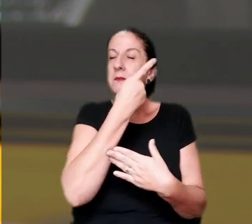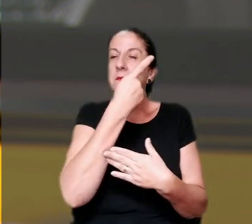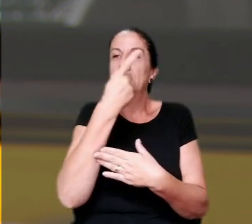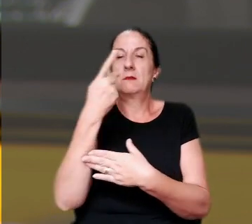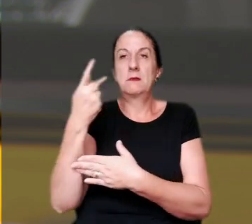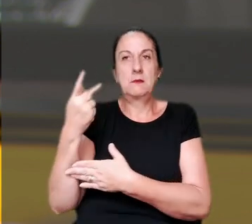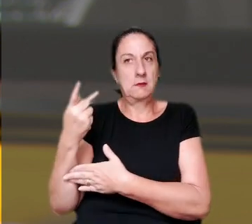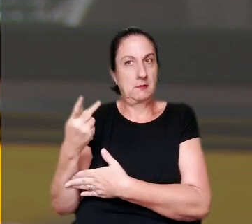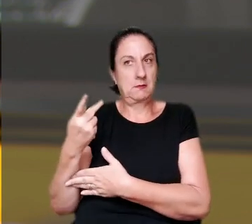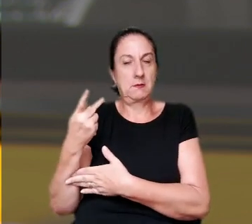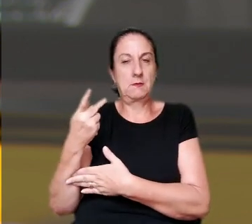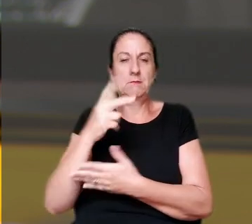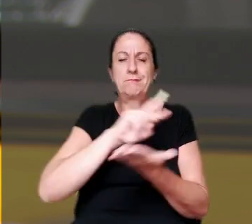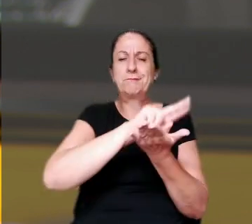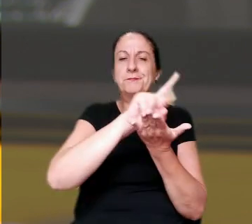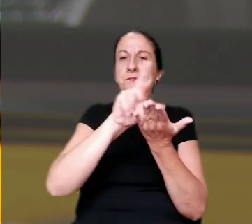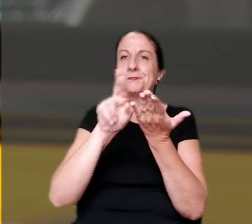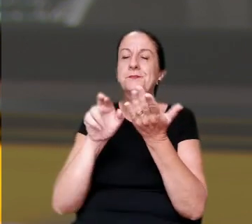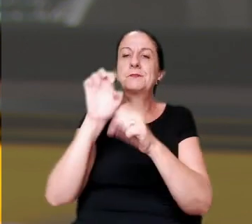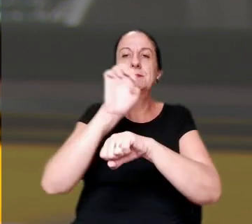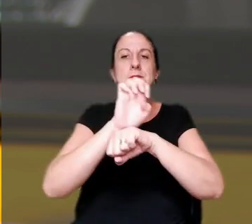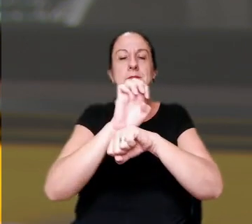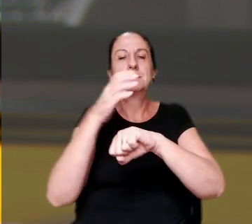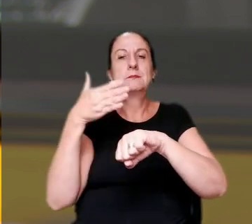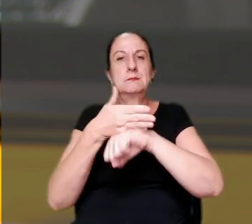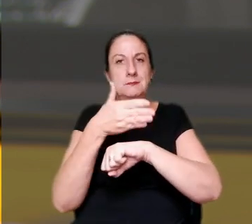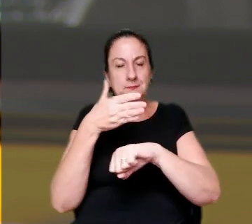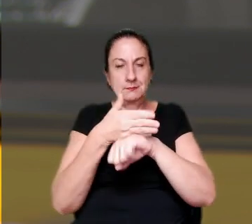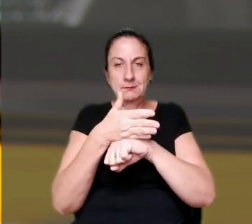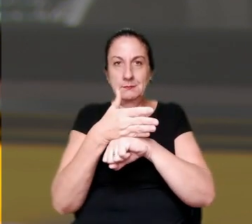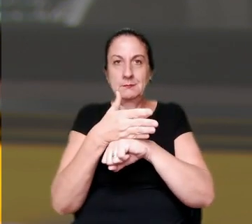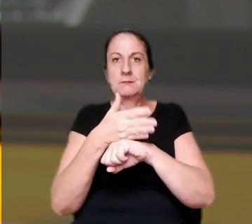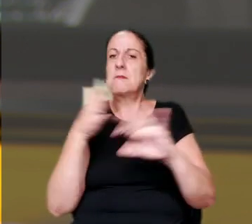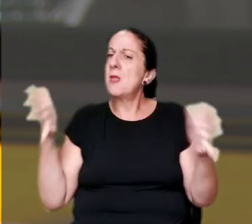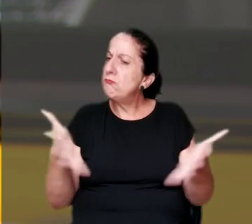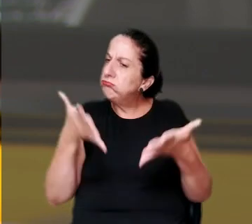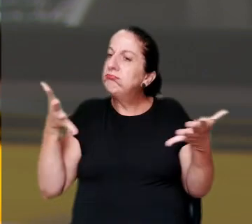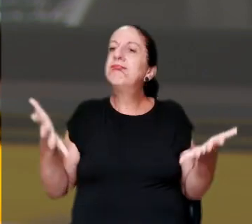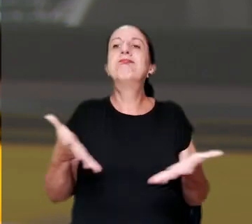anos a visitar os diversos estados, participando